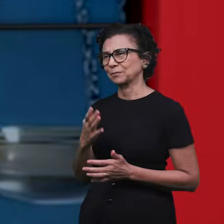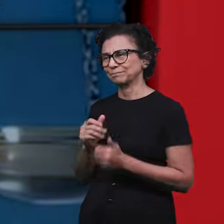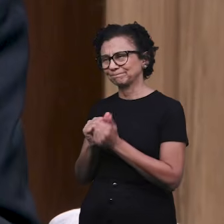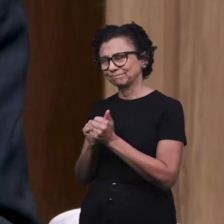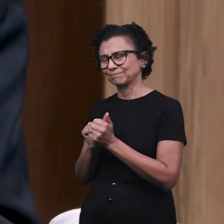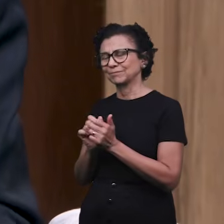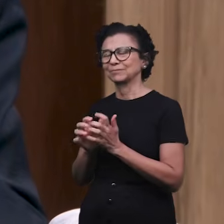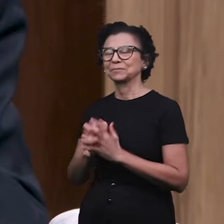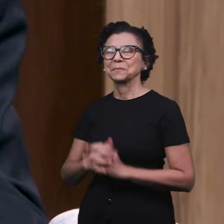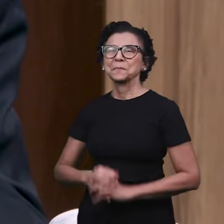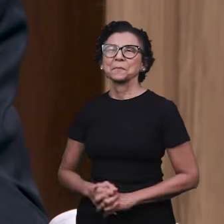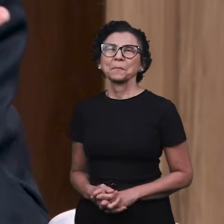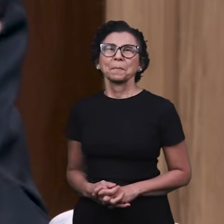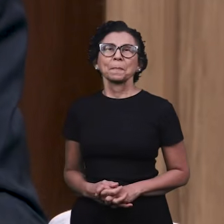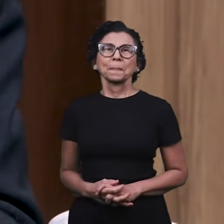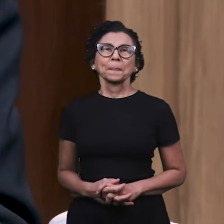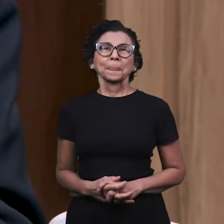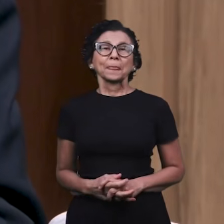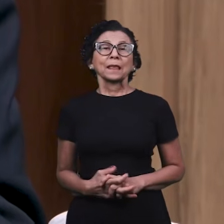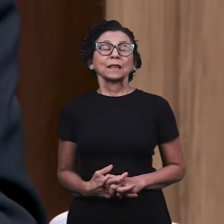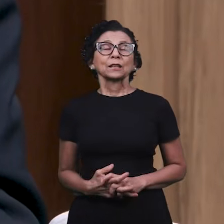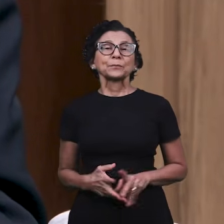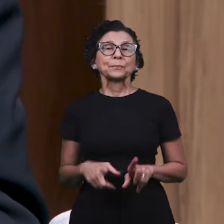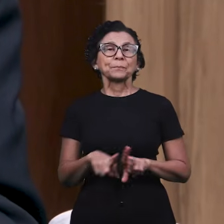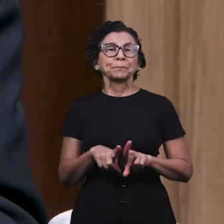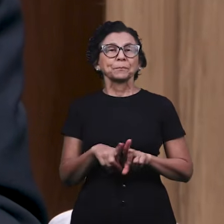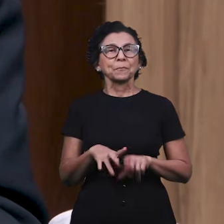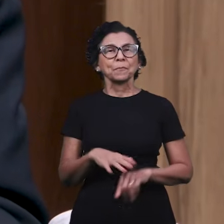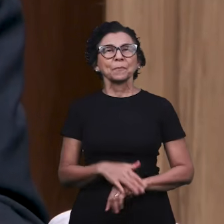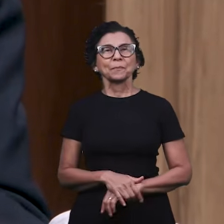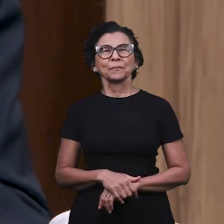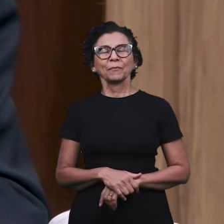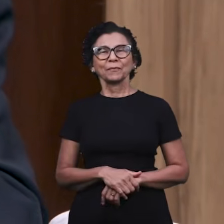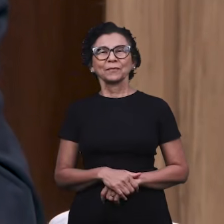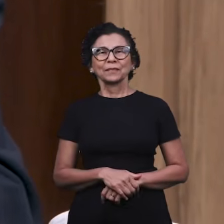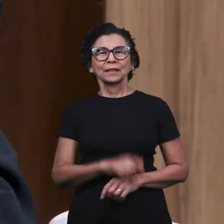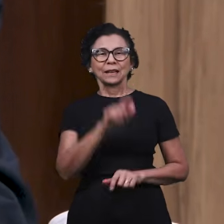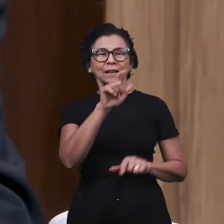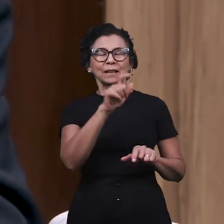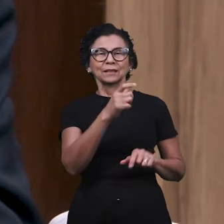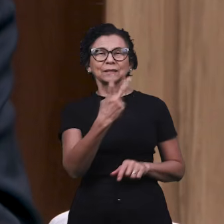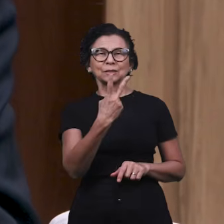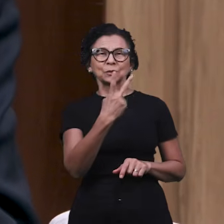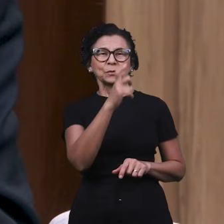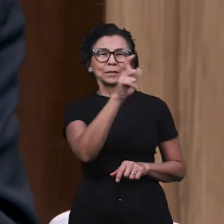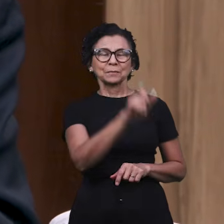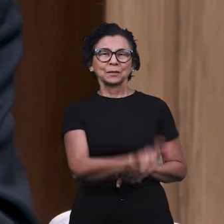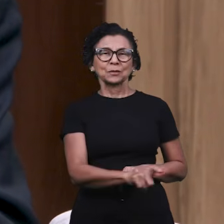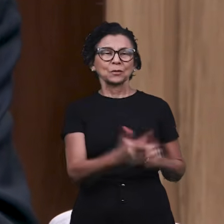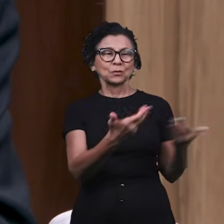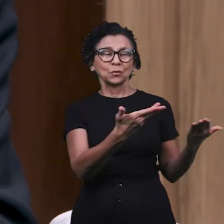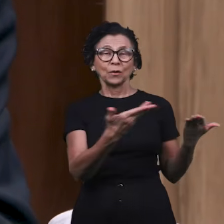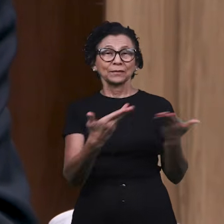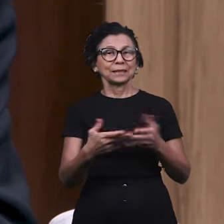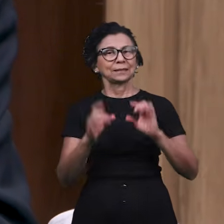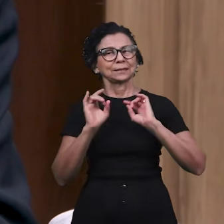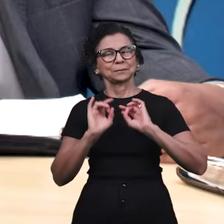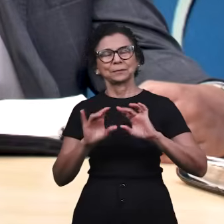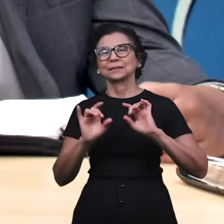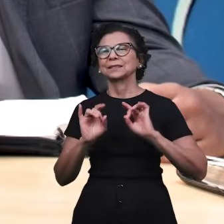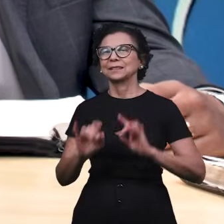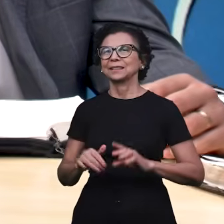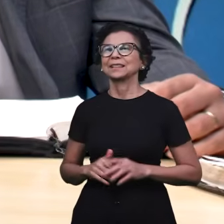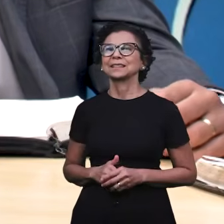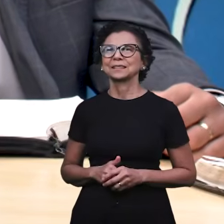aqui. Amém, mas quero agora mostrar para vocês aqueles que vieram aqui hoje a nosso convite especial, nossos convidados